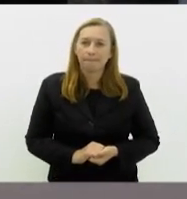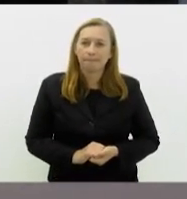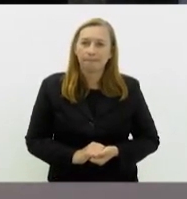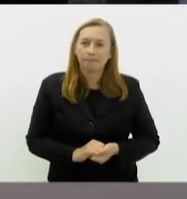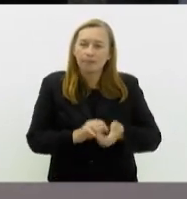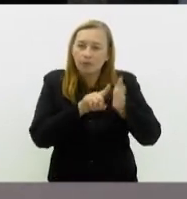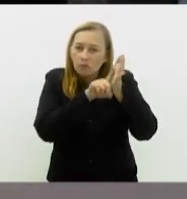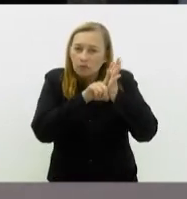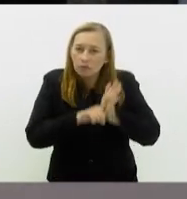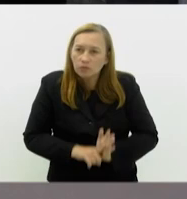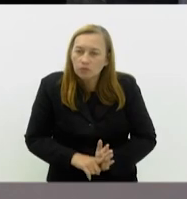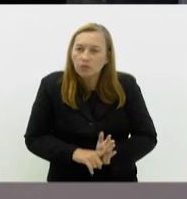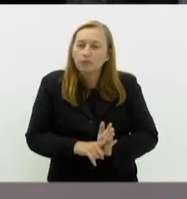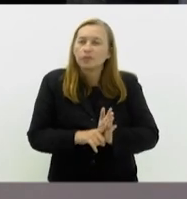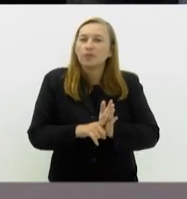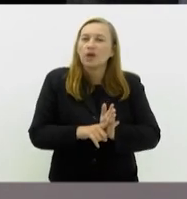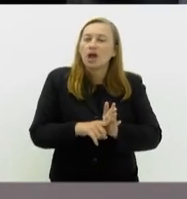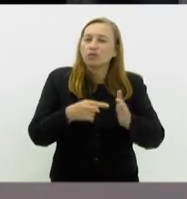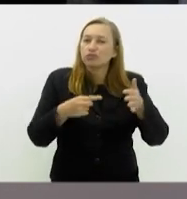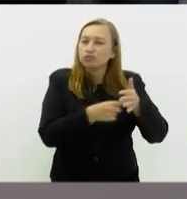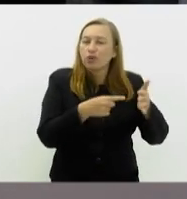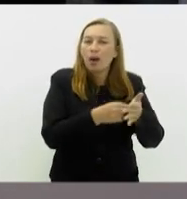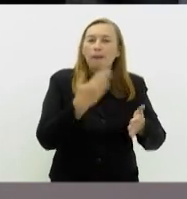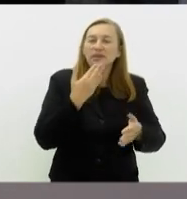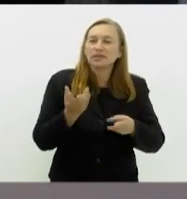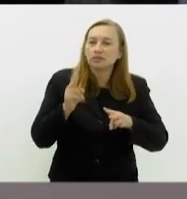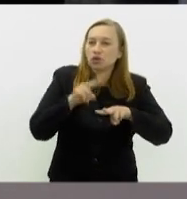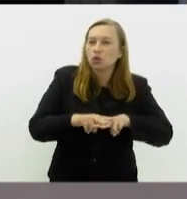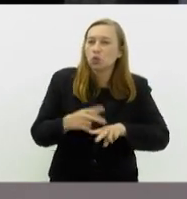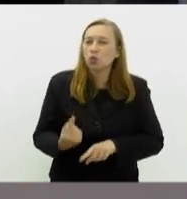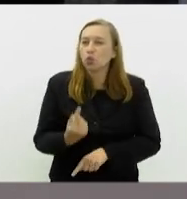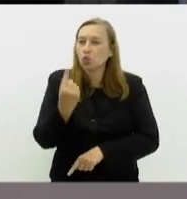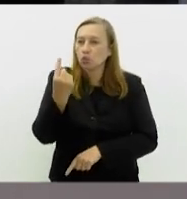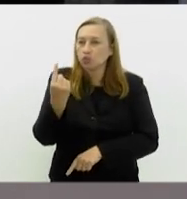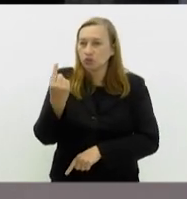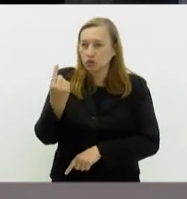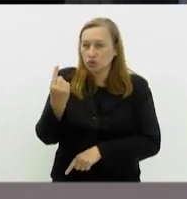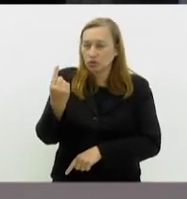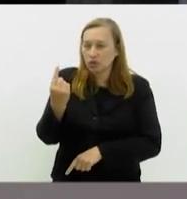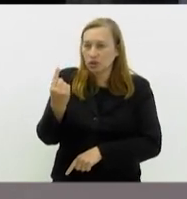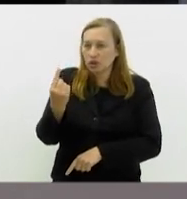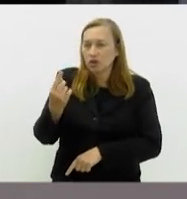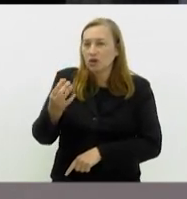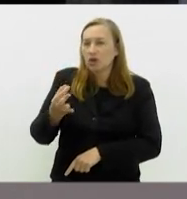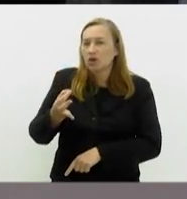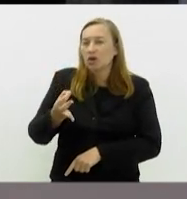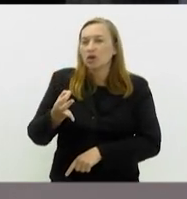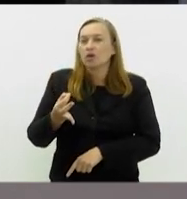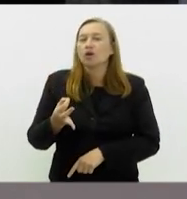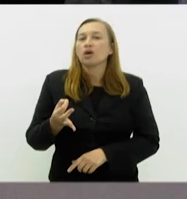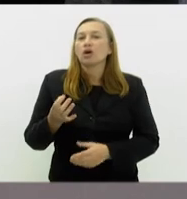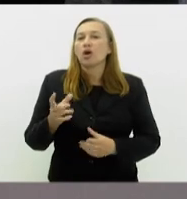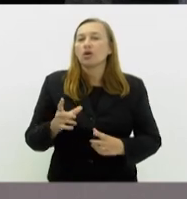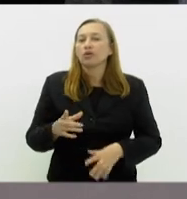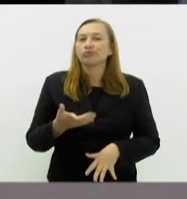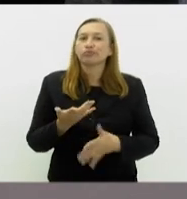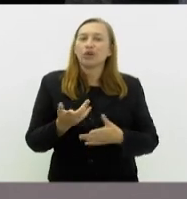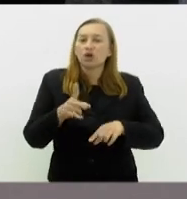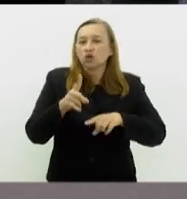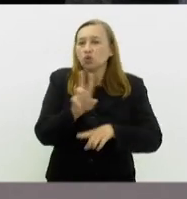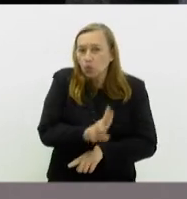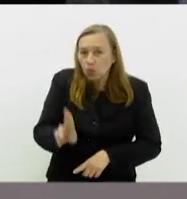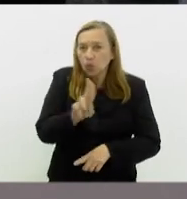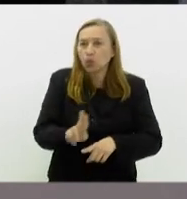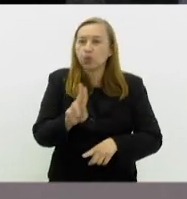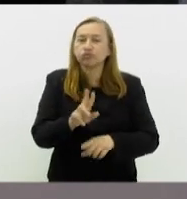denúncias de pedido de prisão cujo único elemento contra o acusado seja o reconhecimento de pessoas